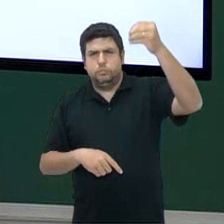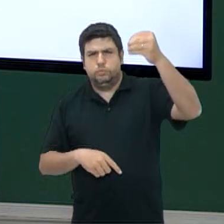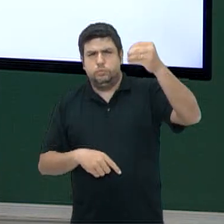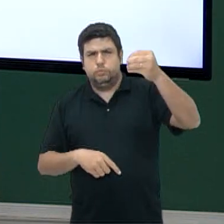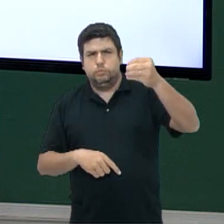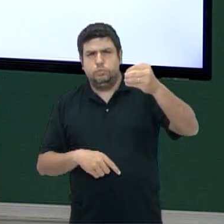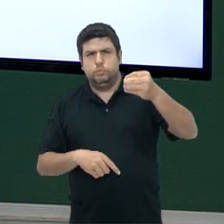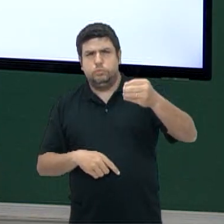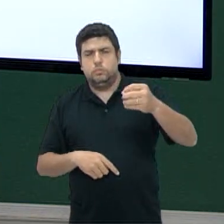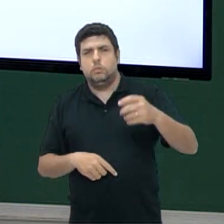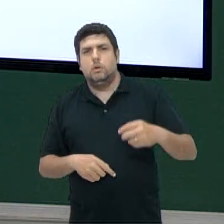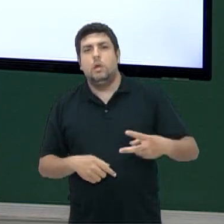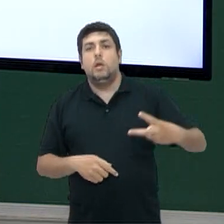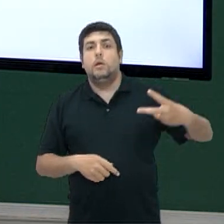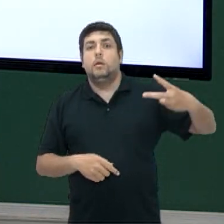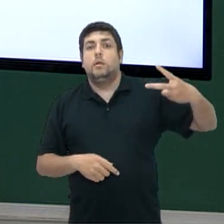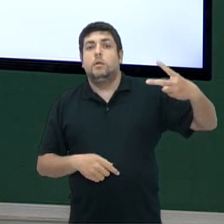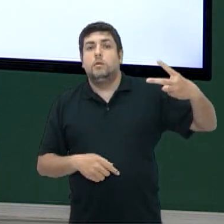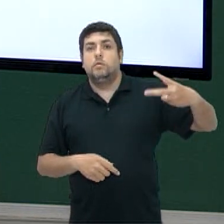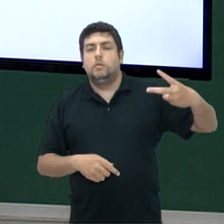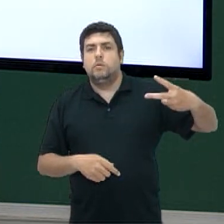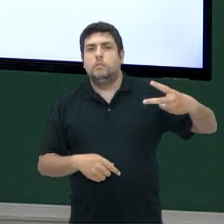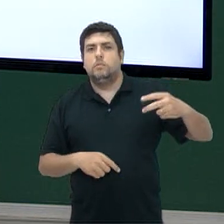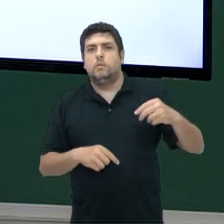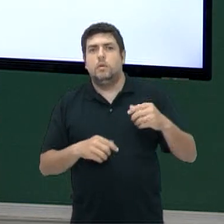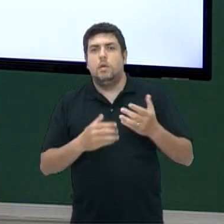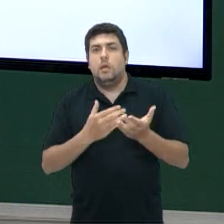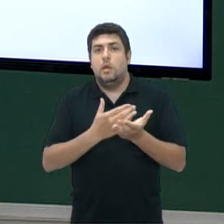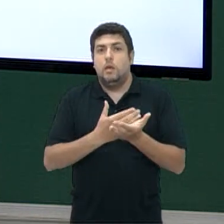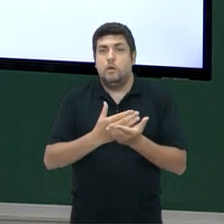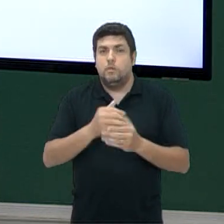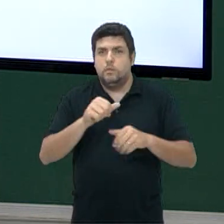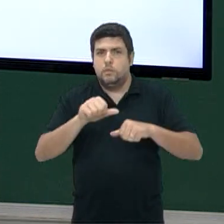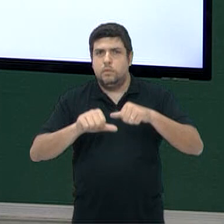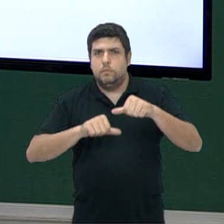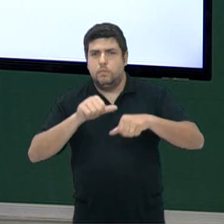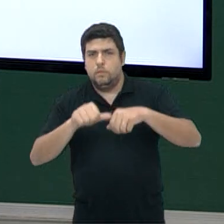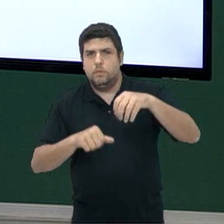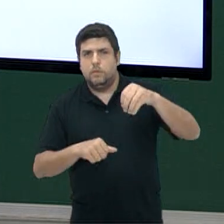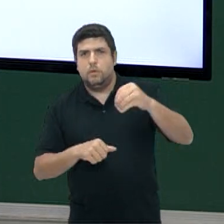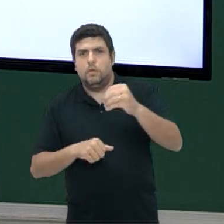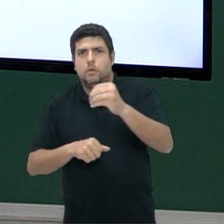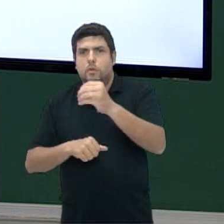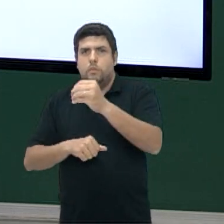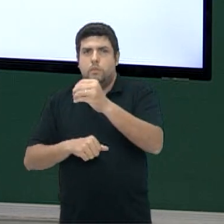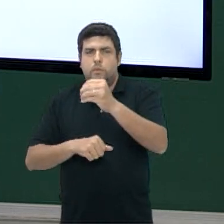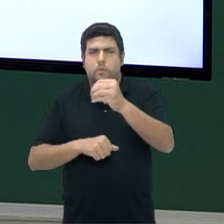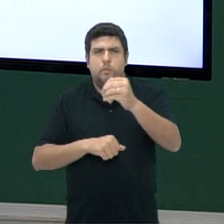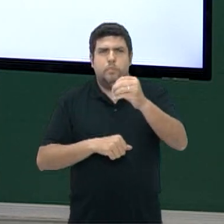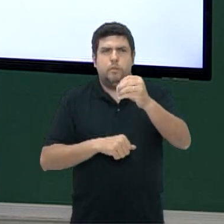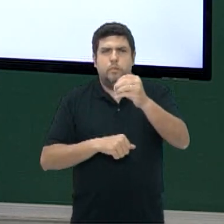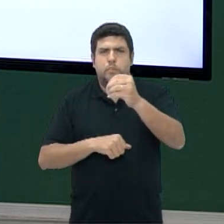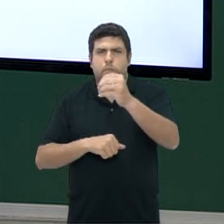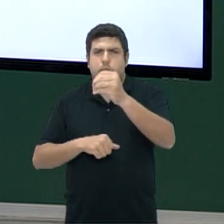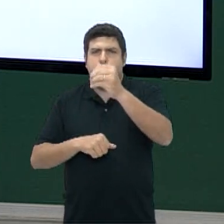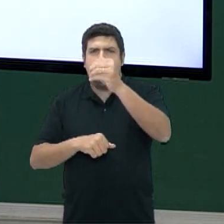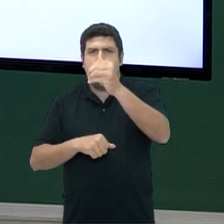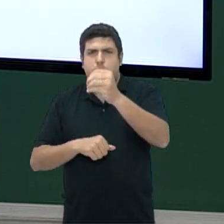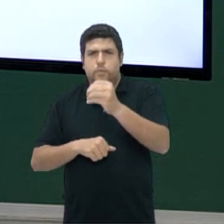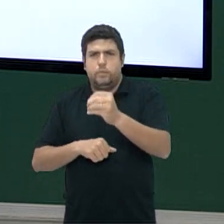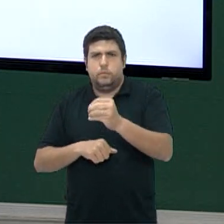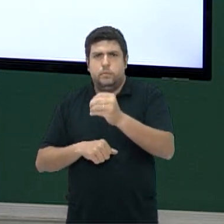você começa a ter uma variação, um movimento variado, né? Mas só que existe uma força resultante não nula